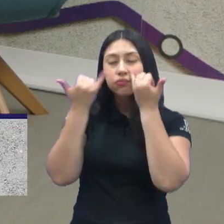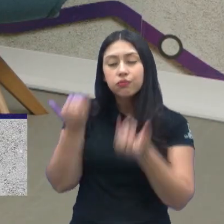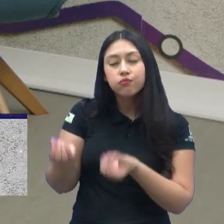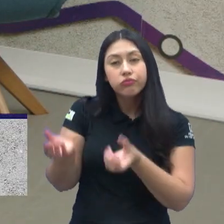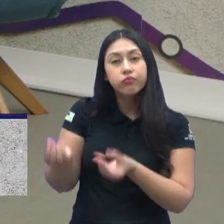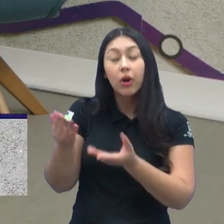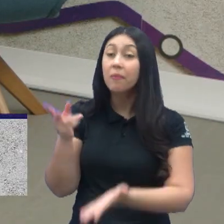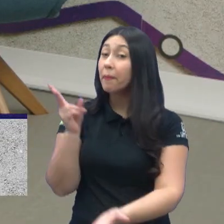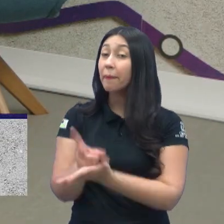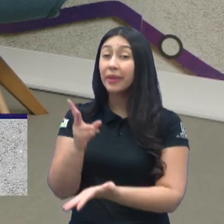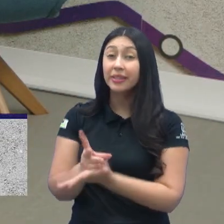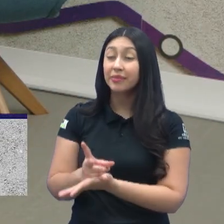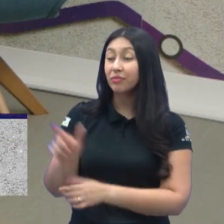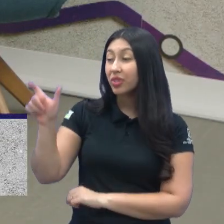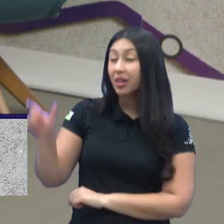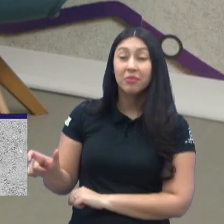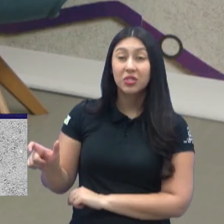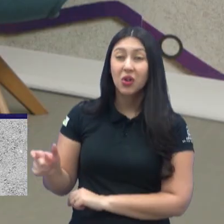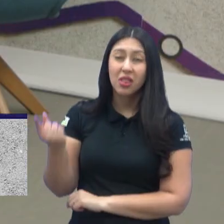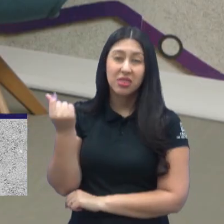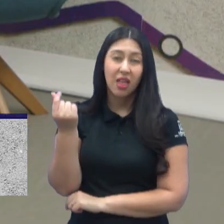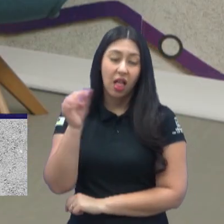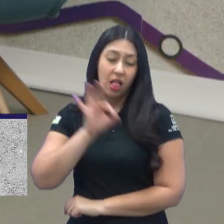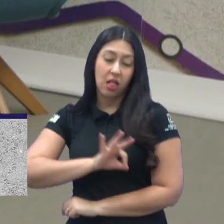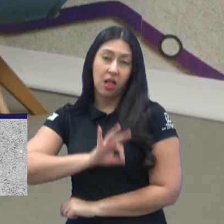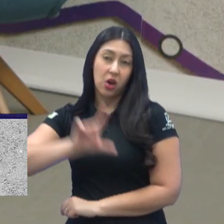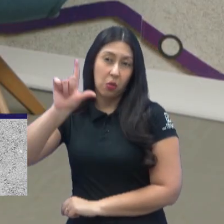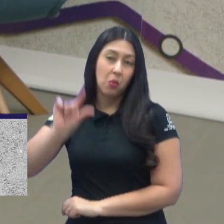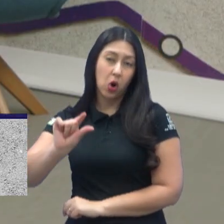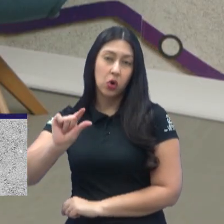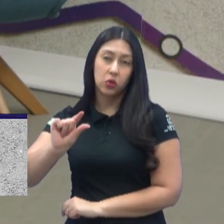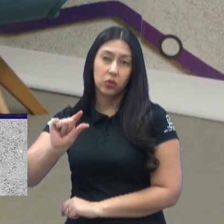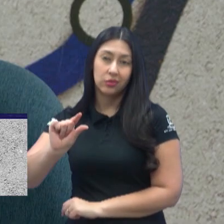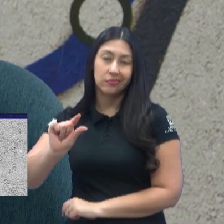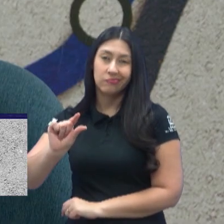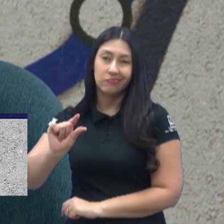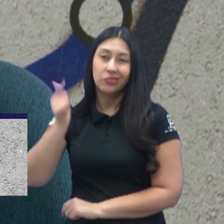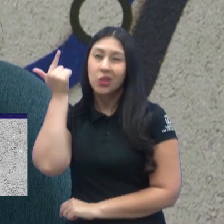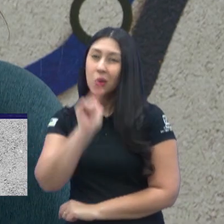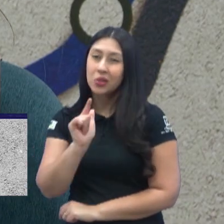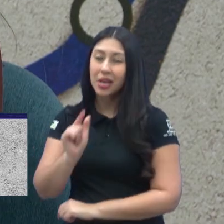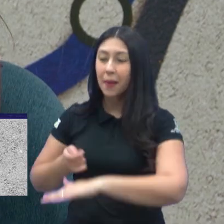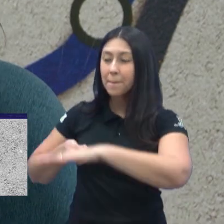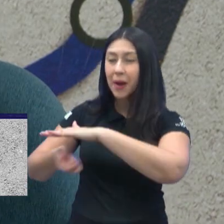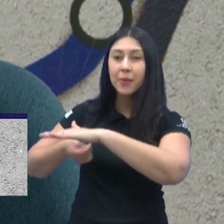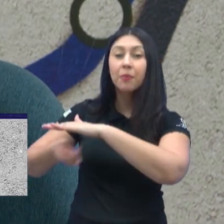pessoa faça ali, não tenha tanta condição financeira de fazer uma contribuição muito grande,